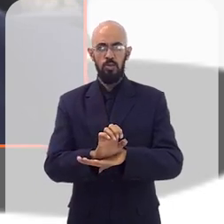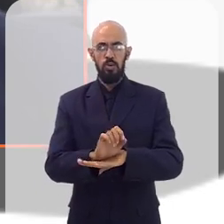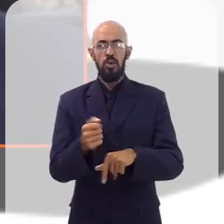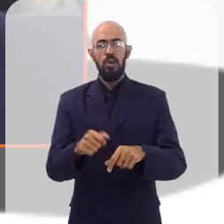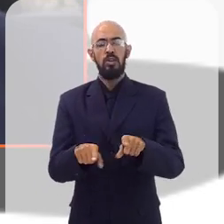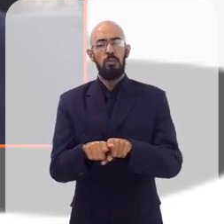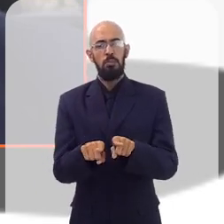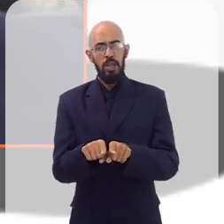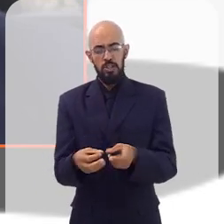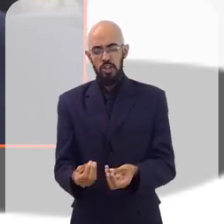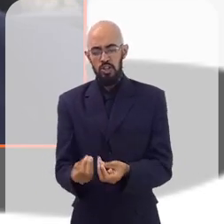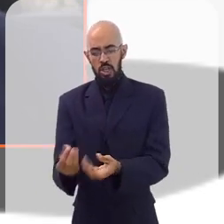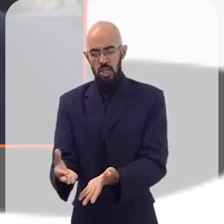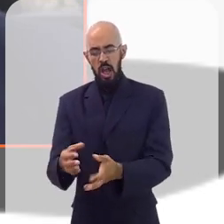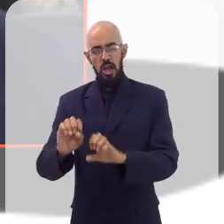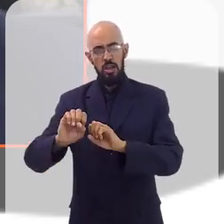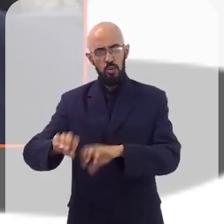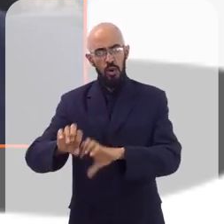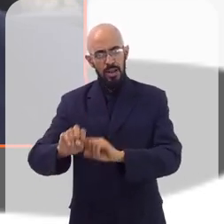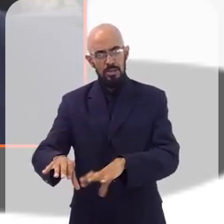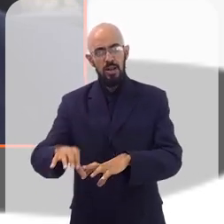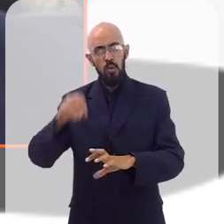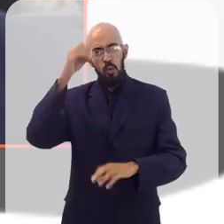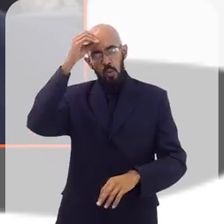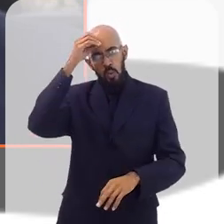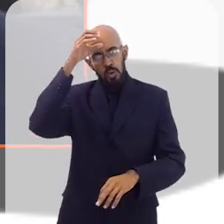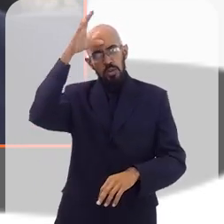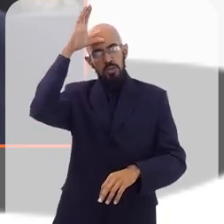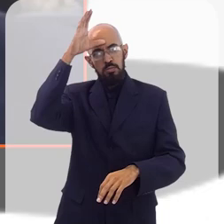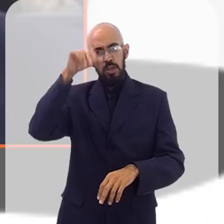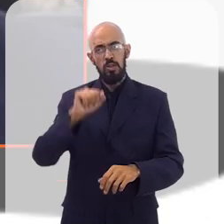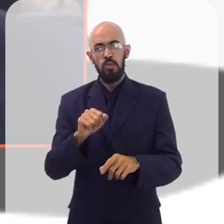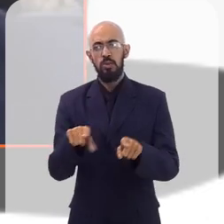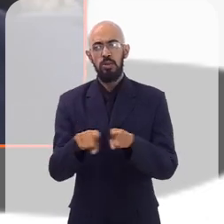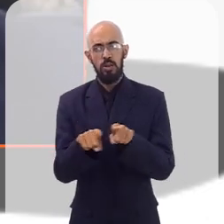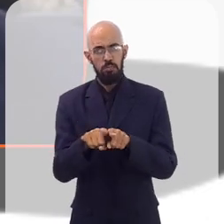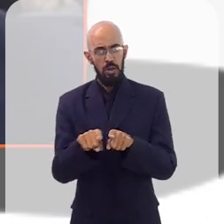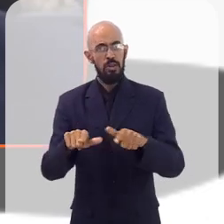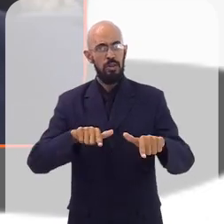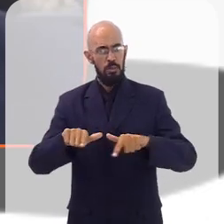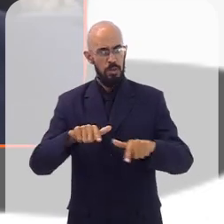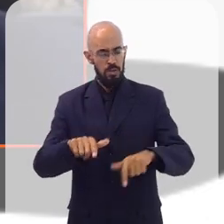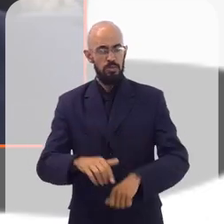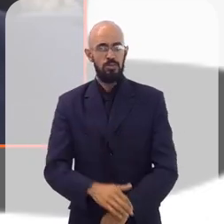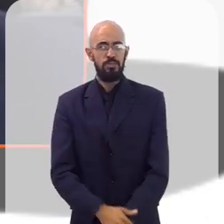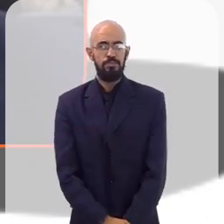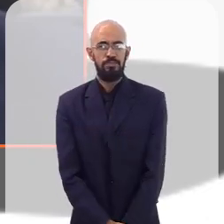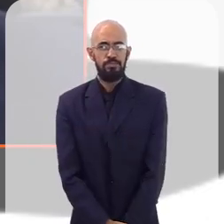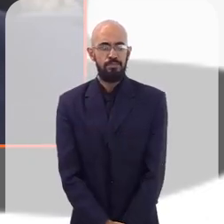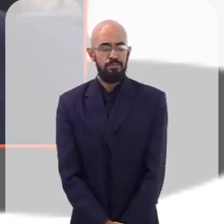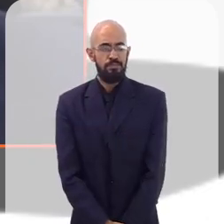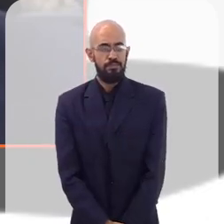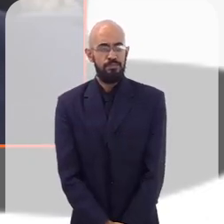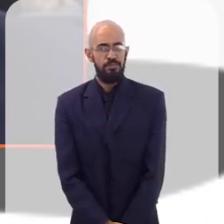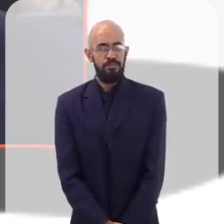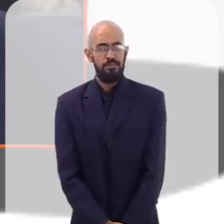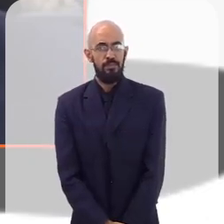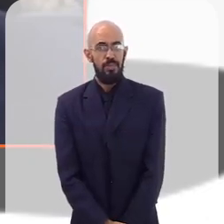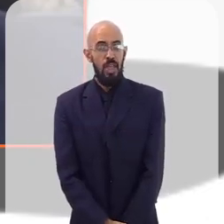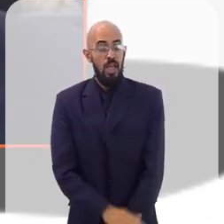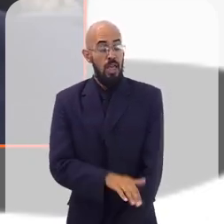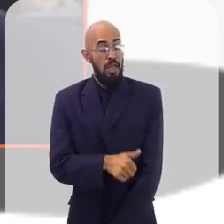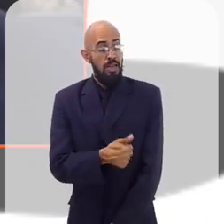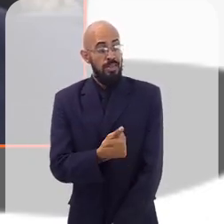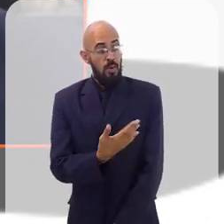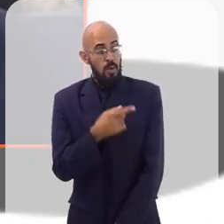botar profissionais capacitados na rede de ensino estadual e com isso a gente leva educação a gente